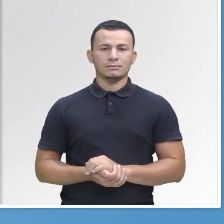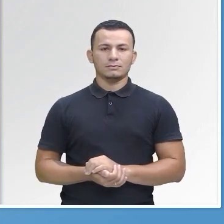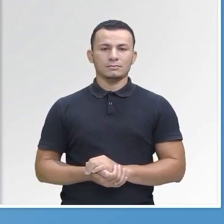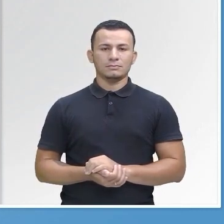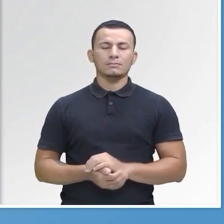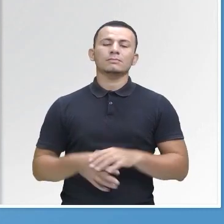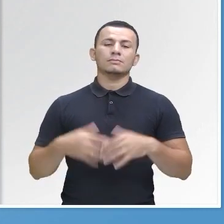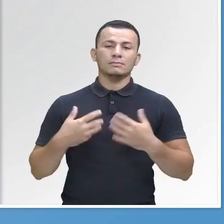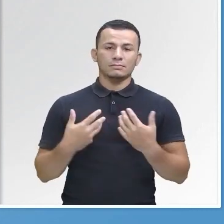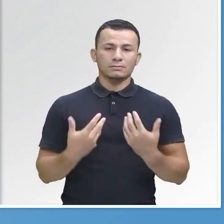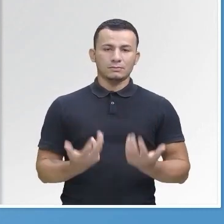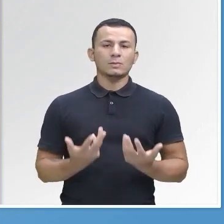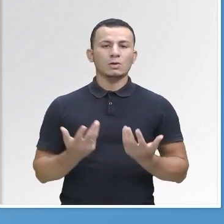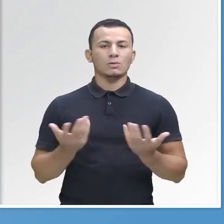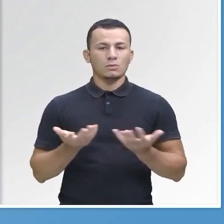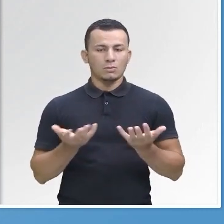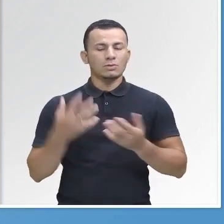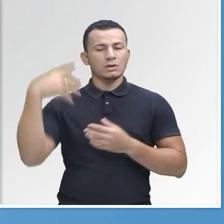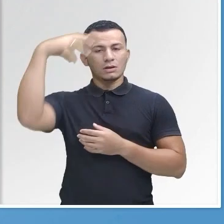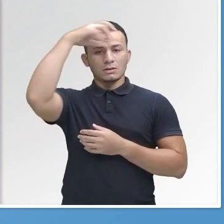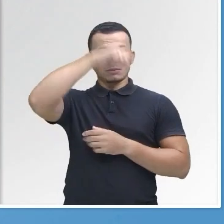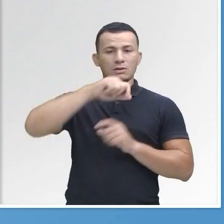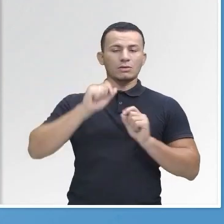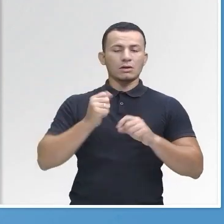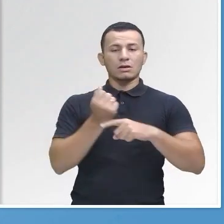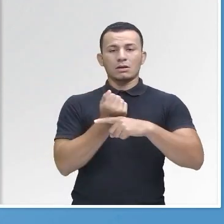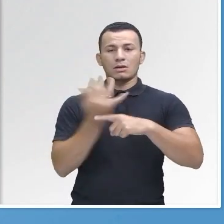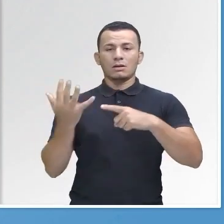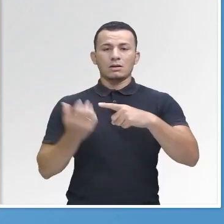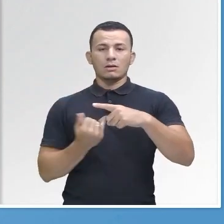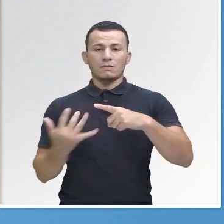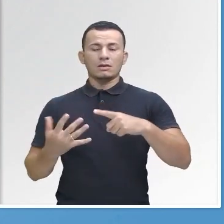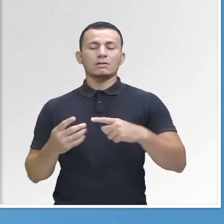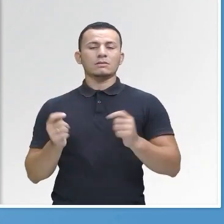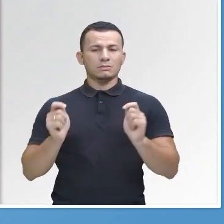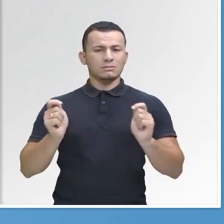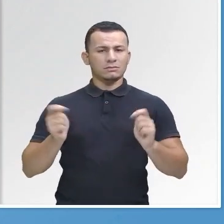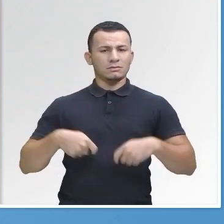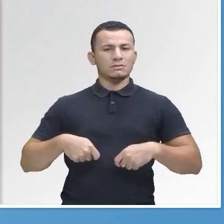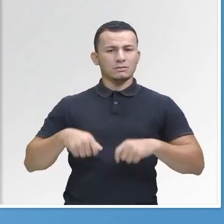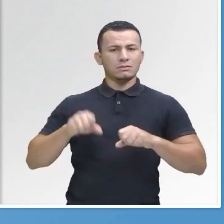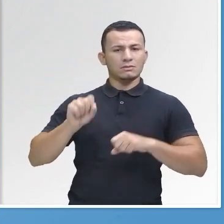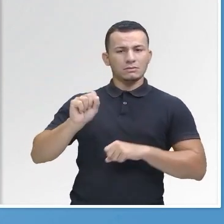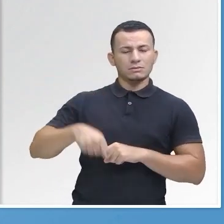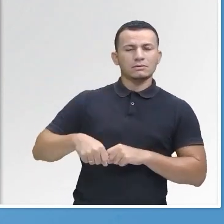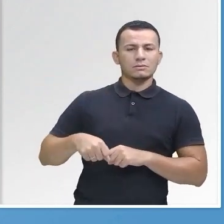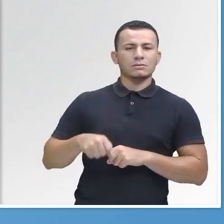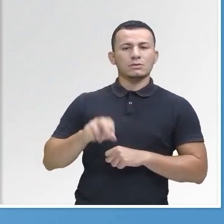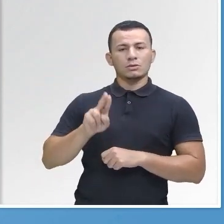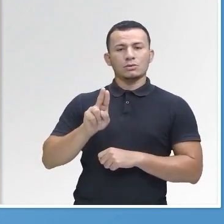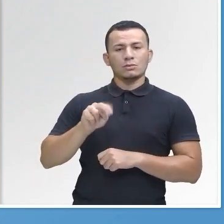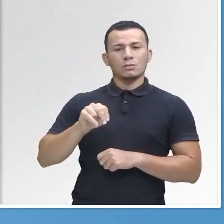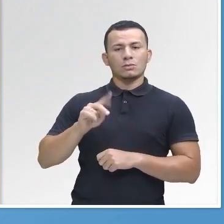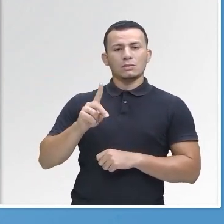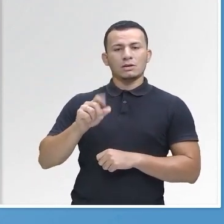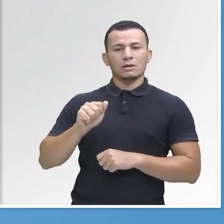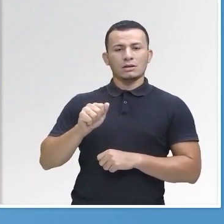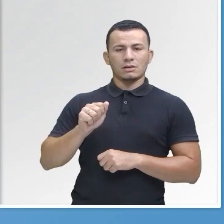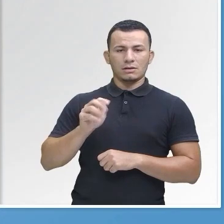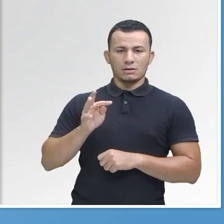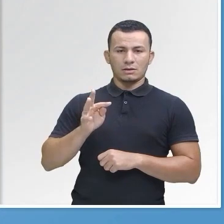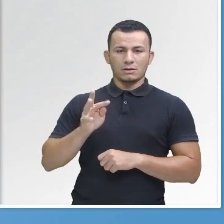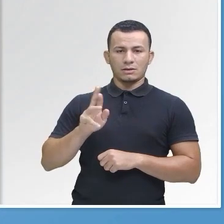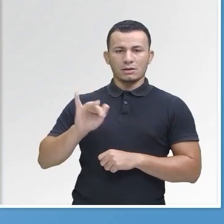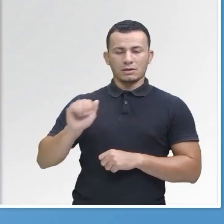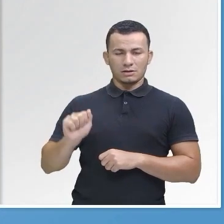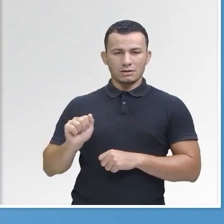Bom, então nós vimos na aula de hoje o quê? Que as frações podem ser o quê? Unitárias. Aí quando elas são unitárias, nós temos que fazer o